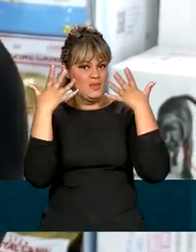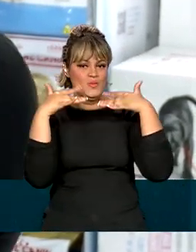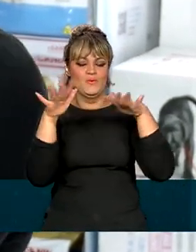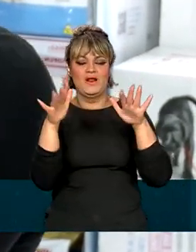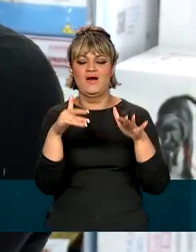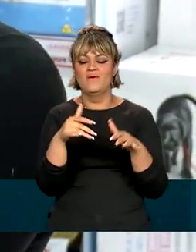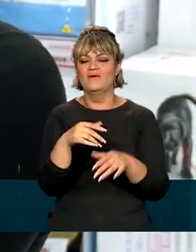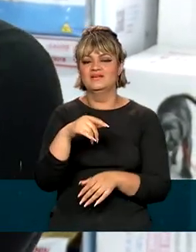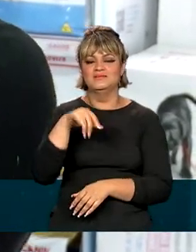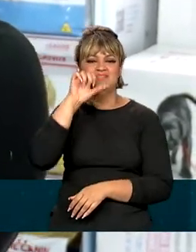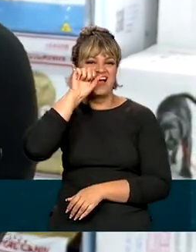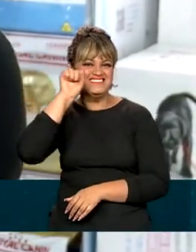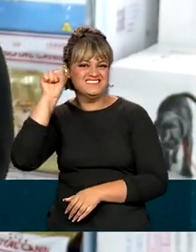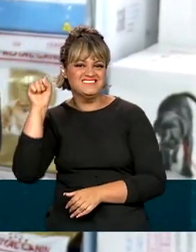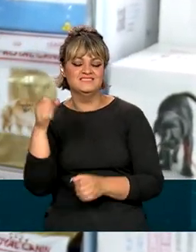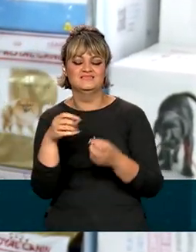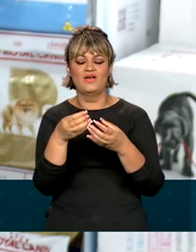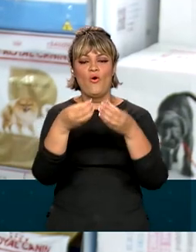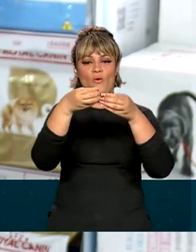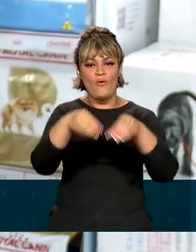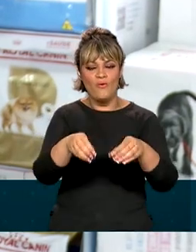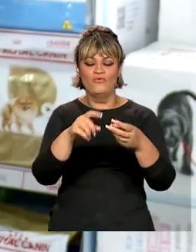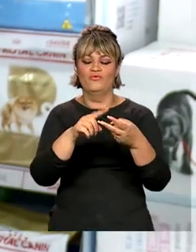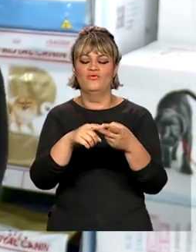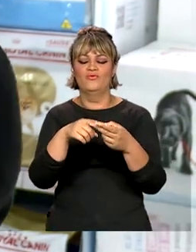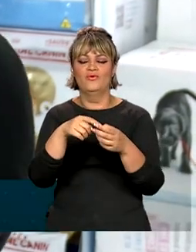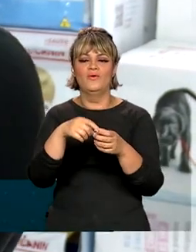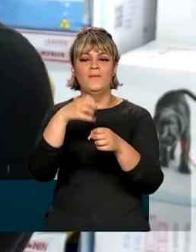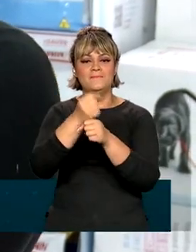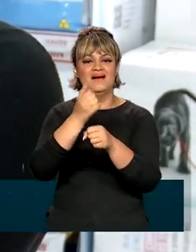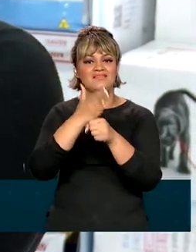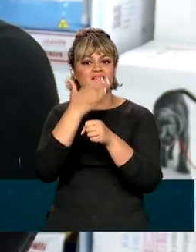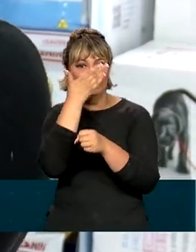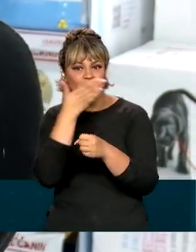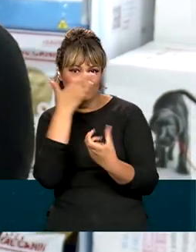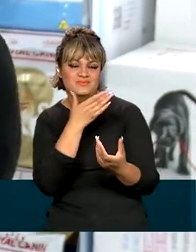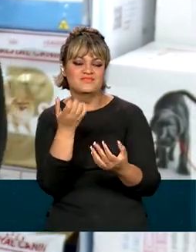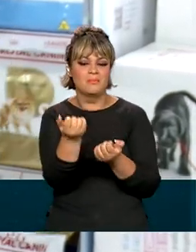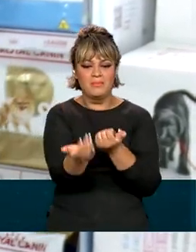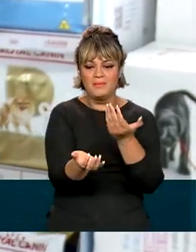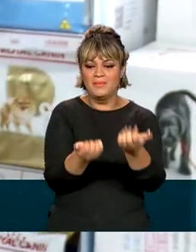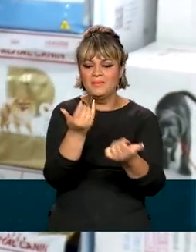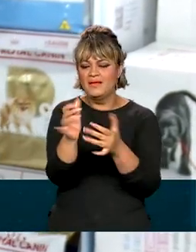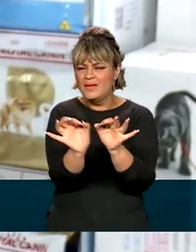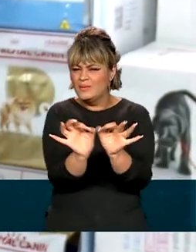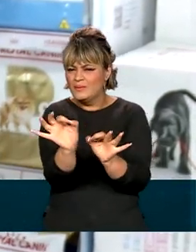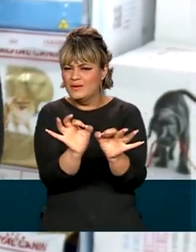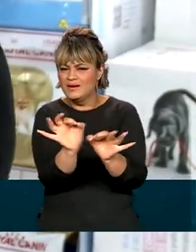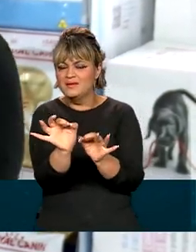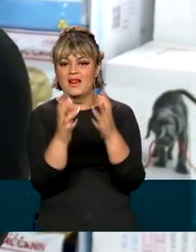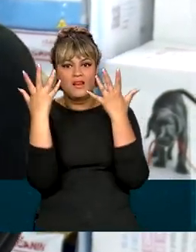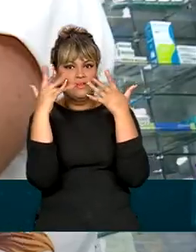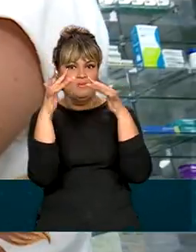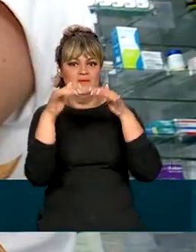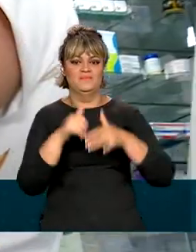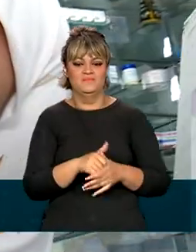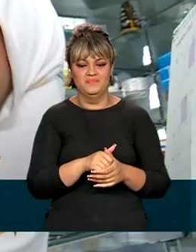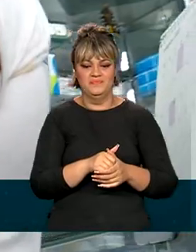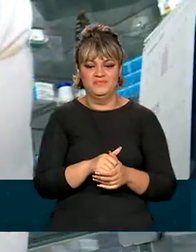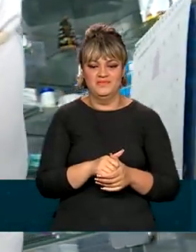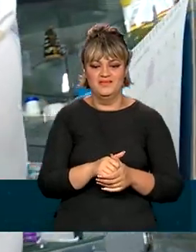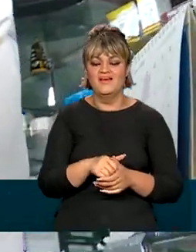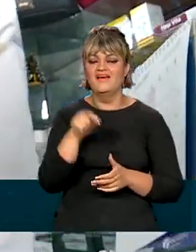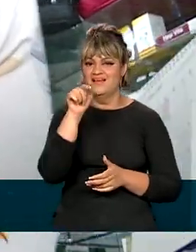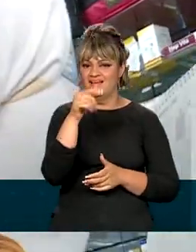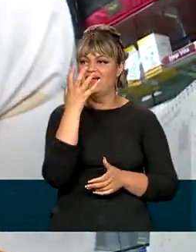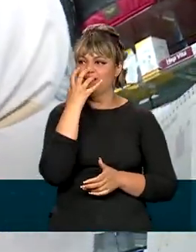dou muita cenoura ovo cozido batata doce então é mais regulada para o natural mesmo assim